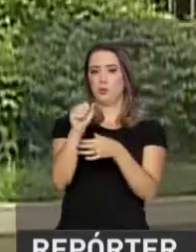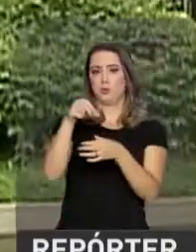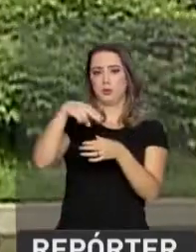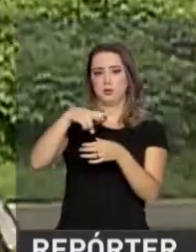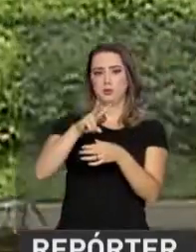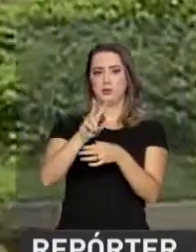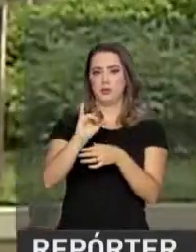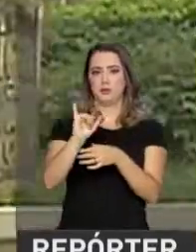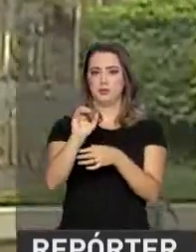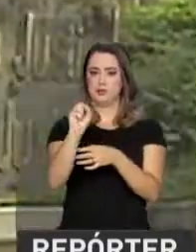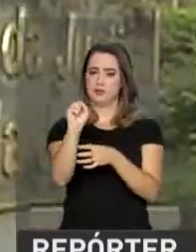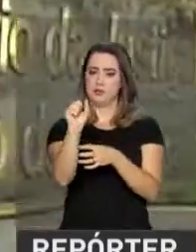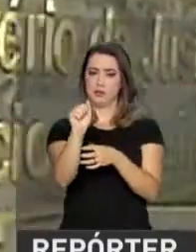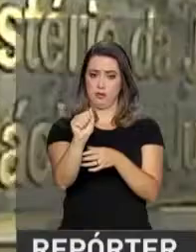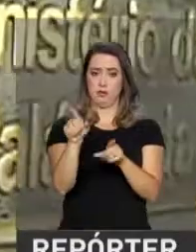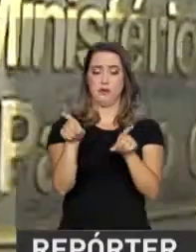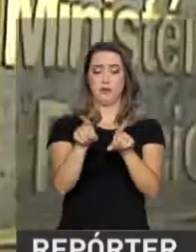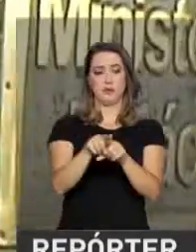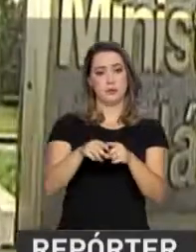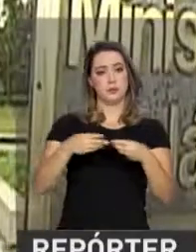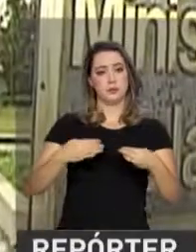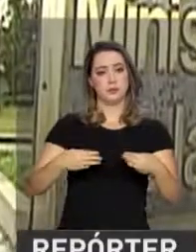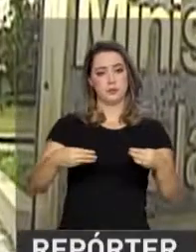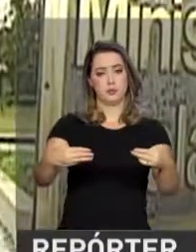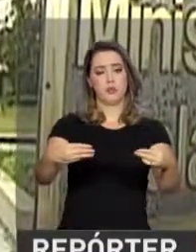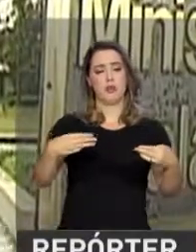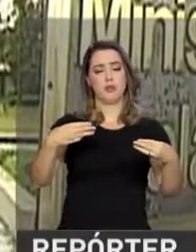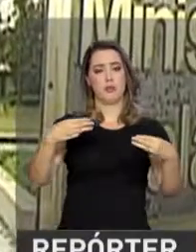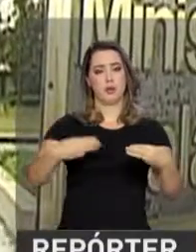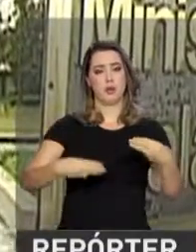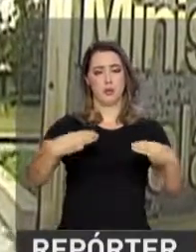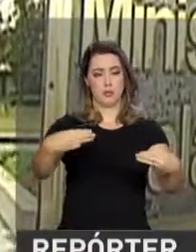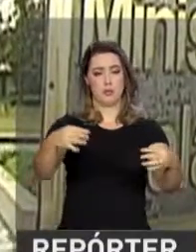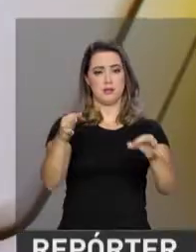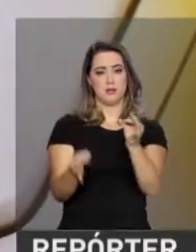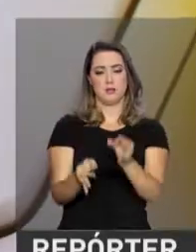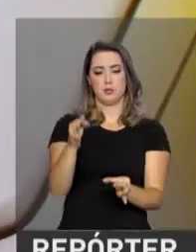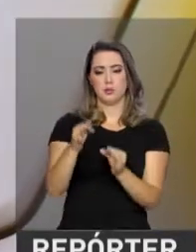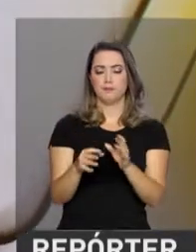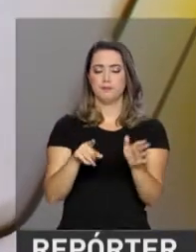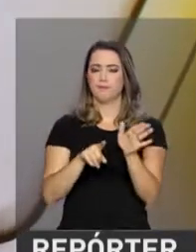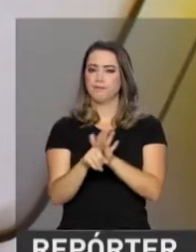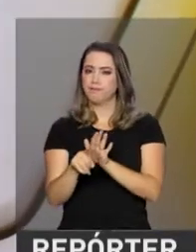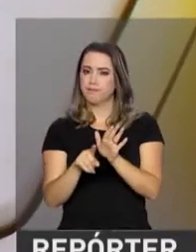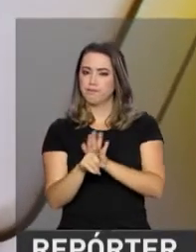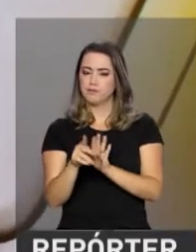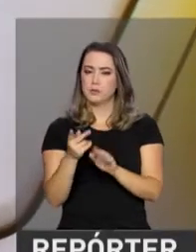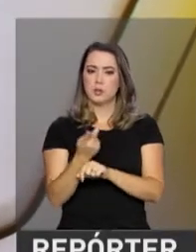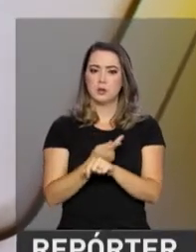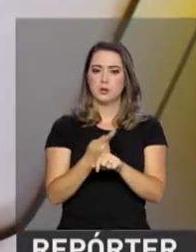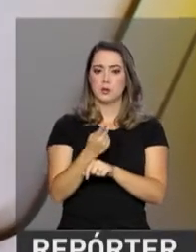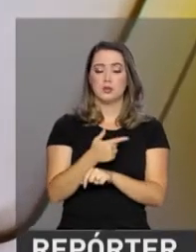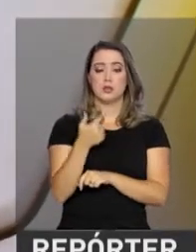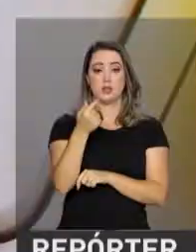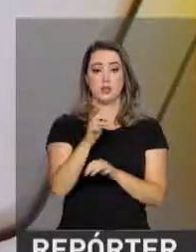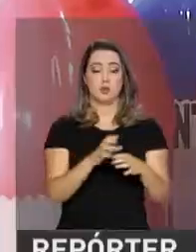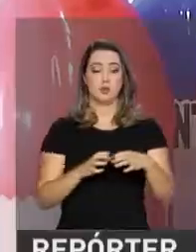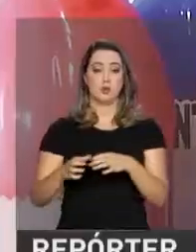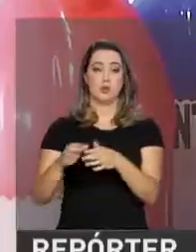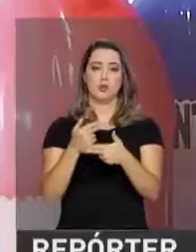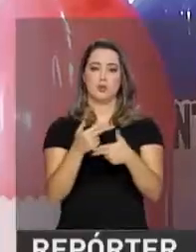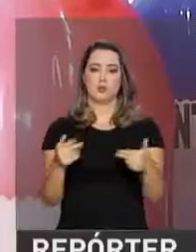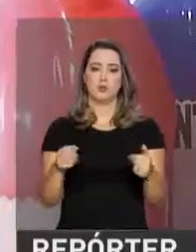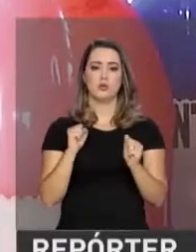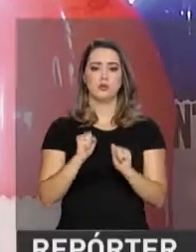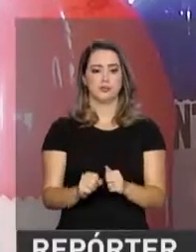de proteção e defesa do consumidor do ministério da justiça pesquisar 17 linhas de produtos que